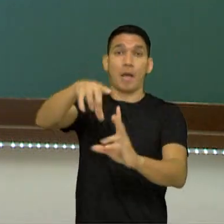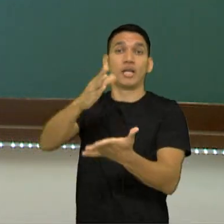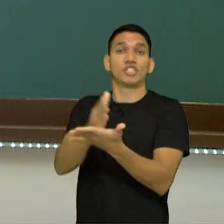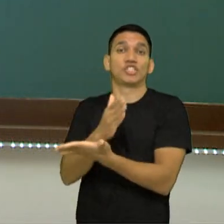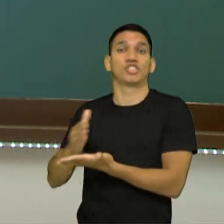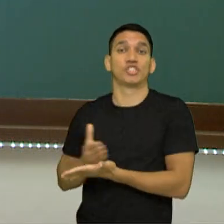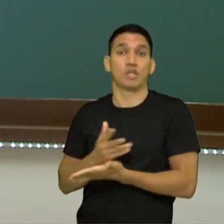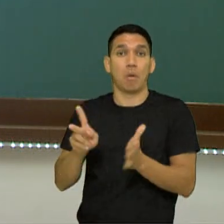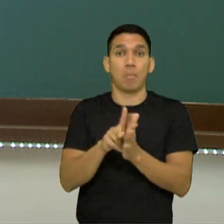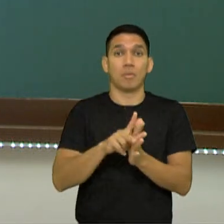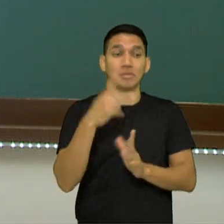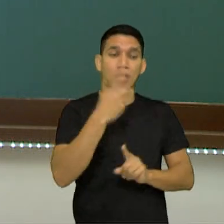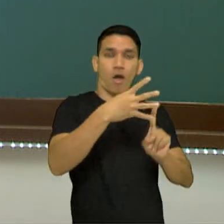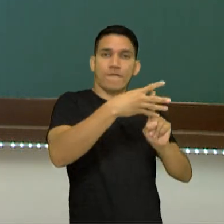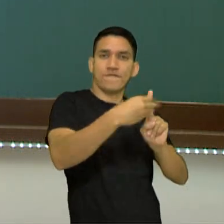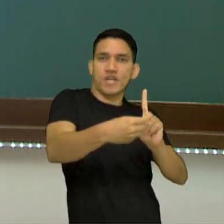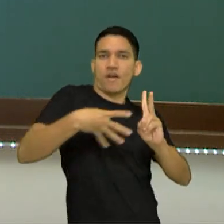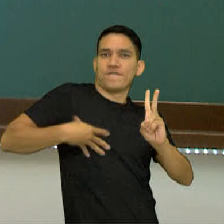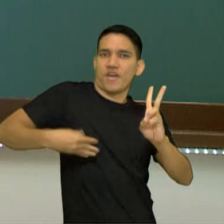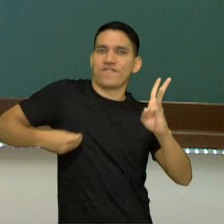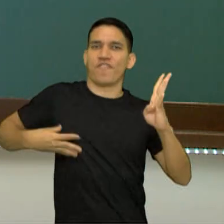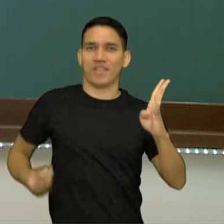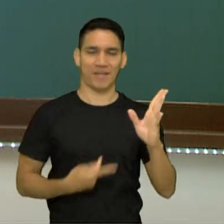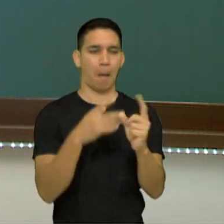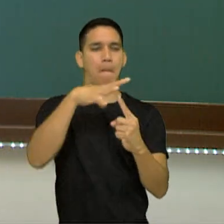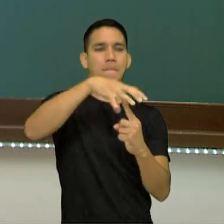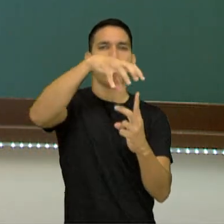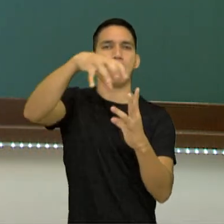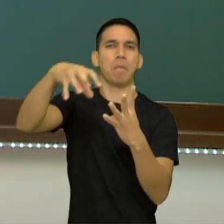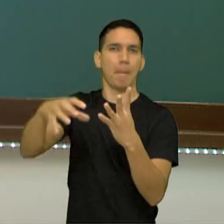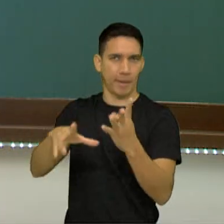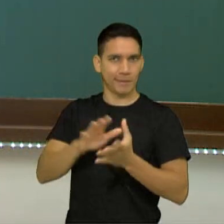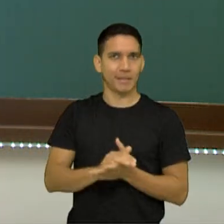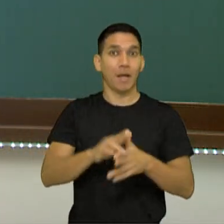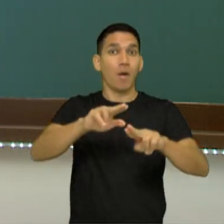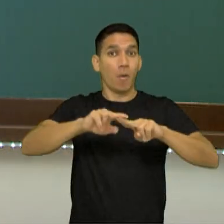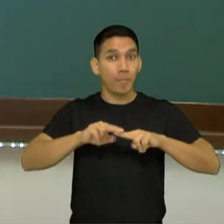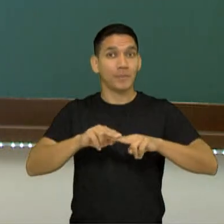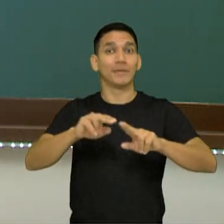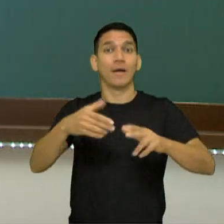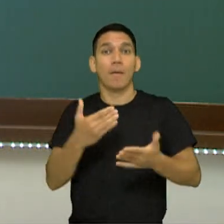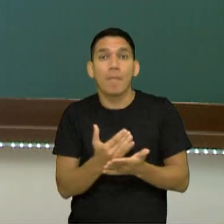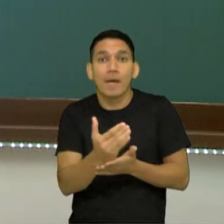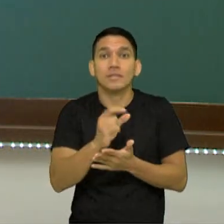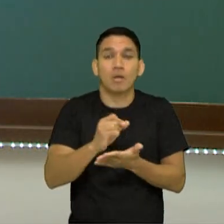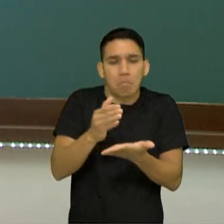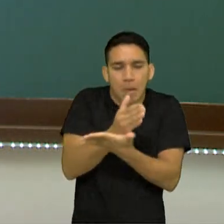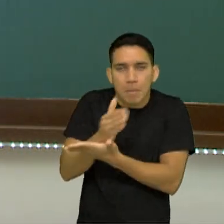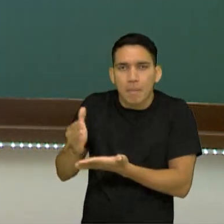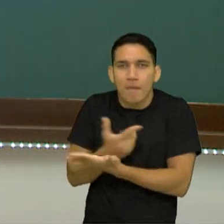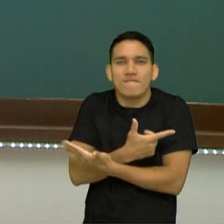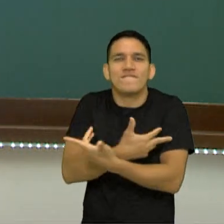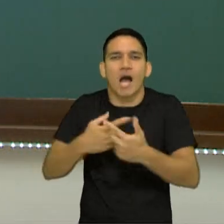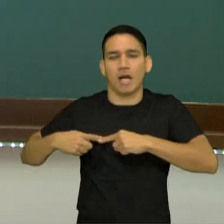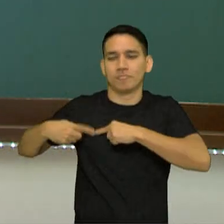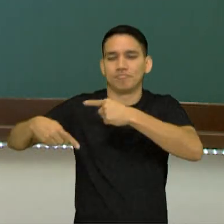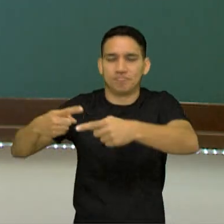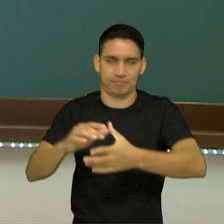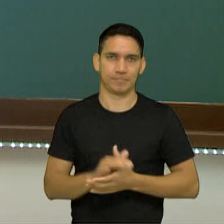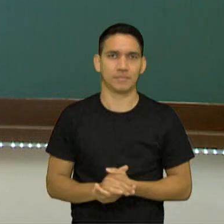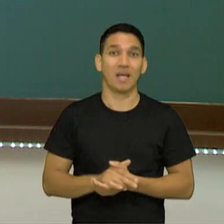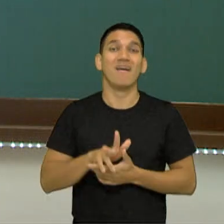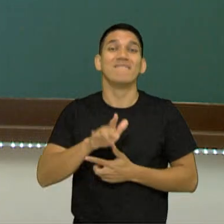seus herdeiros, tá? Então a partir de Clovis, o reino vai ser dividido entre vários herdeiros, né? Isso